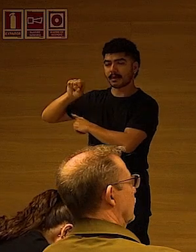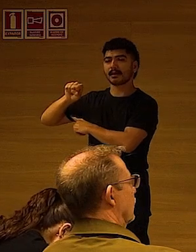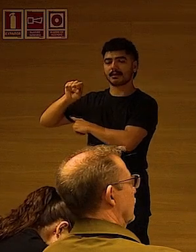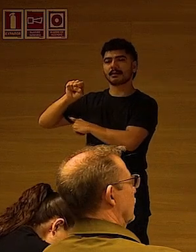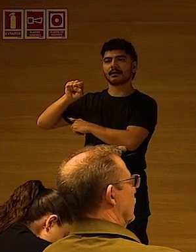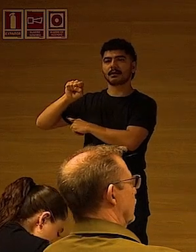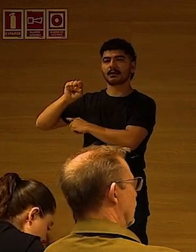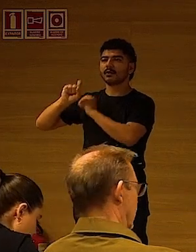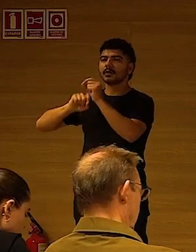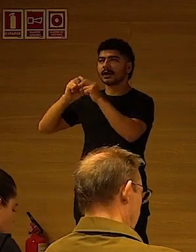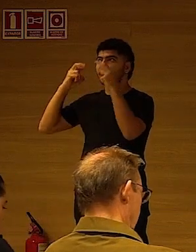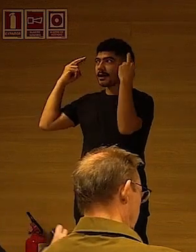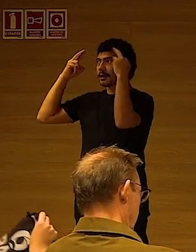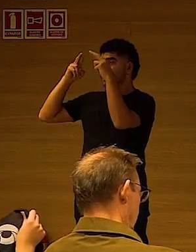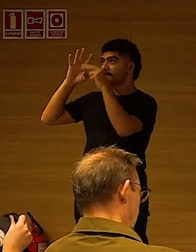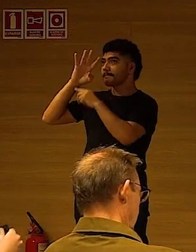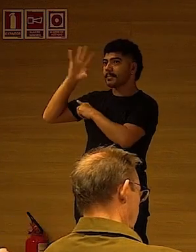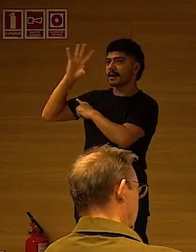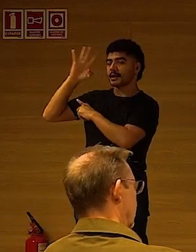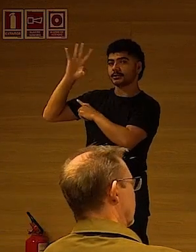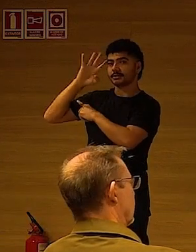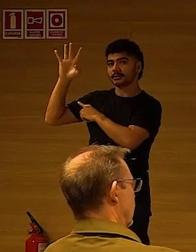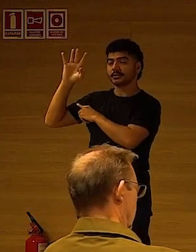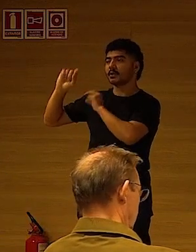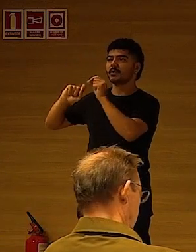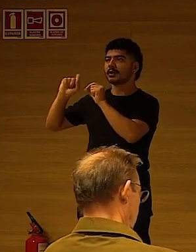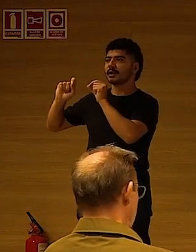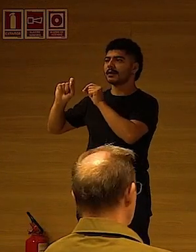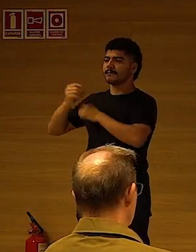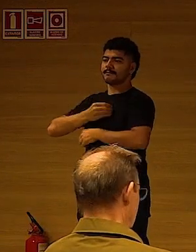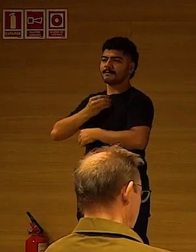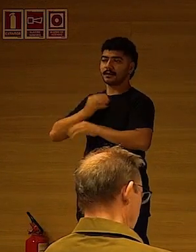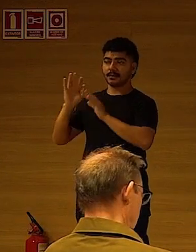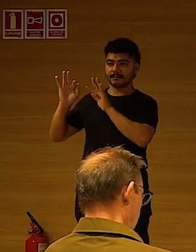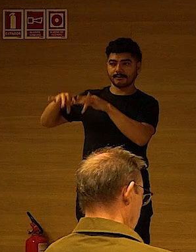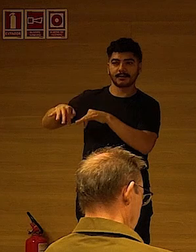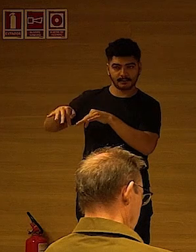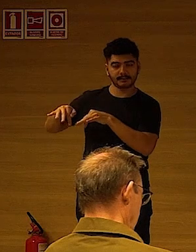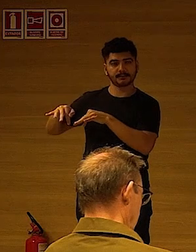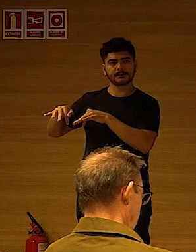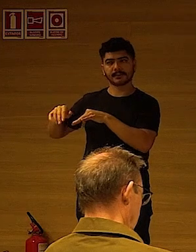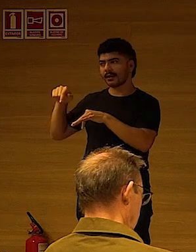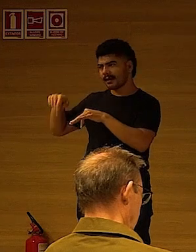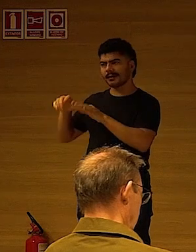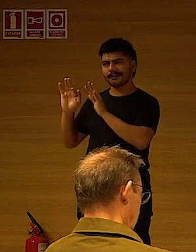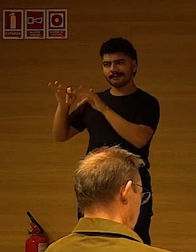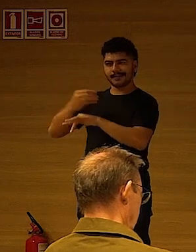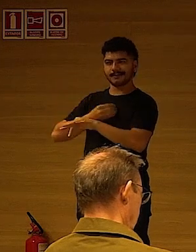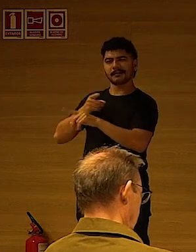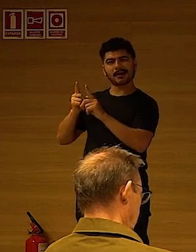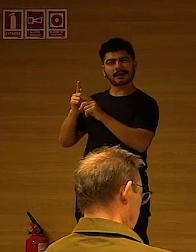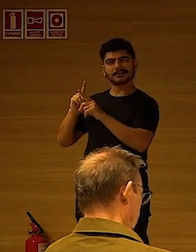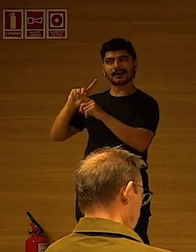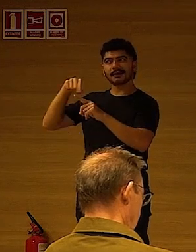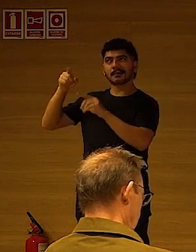do que os gregos imaginavam que era terminar a vida. Então, é curioso que eles terminavam a vida, mas eles continuavam, né, porque tinha